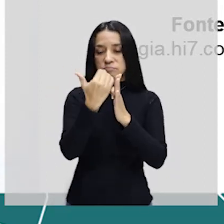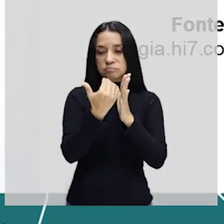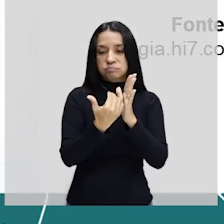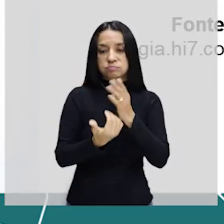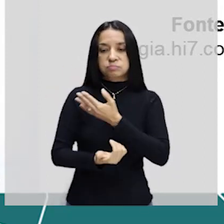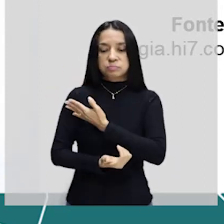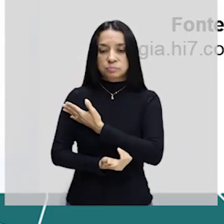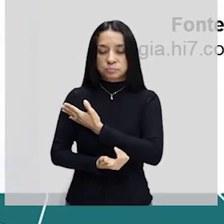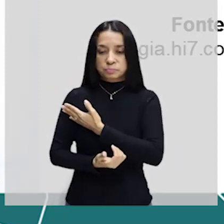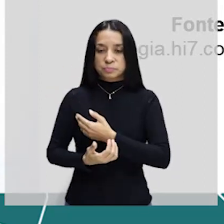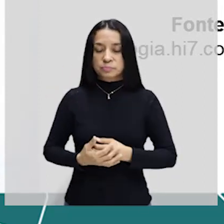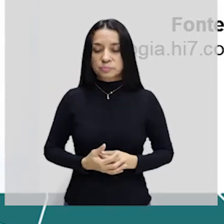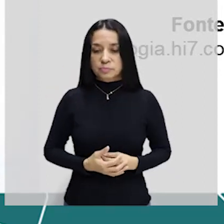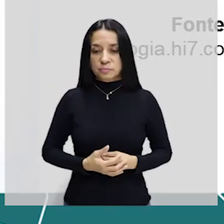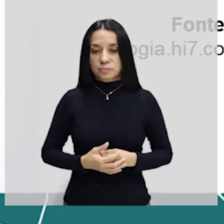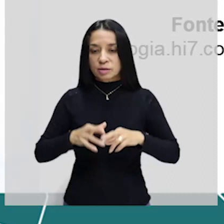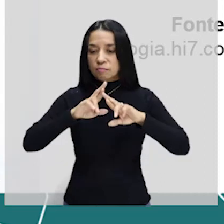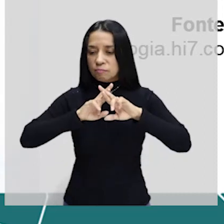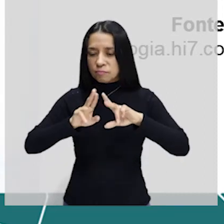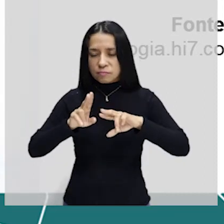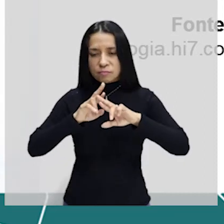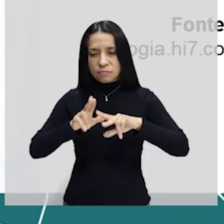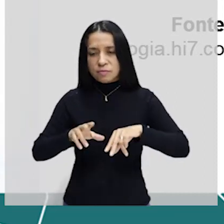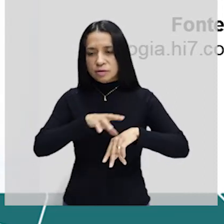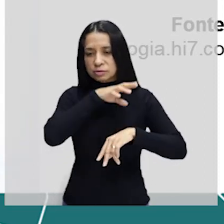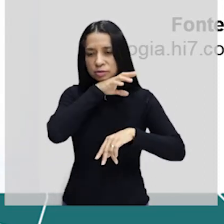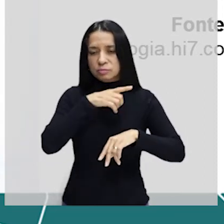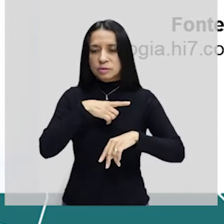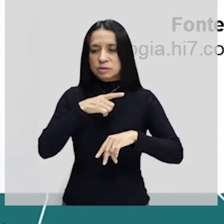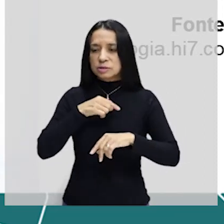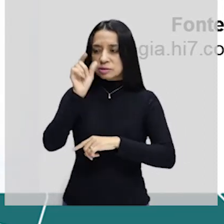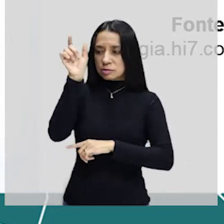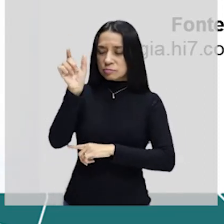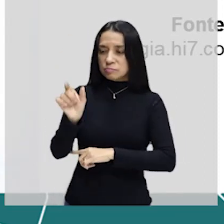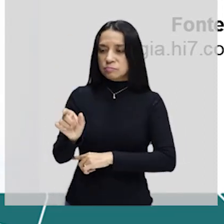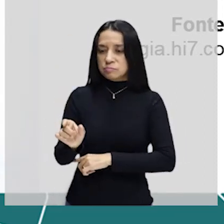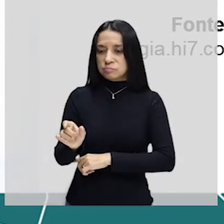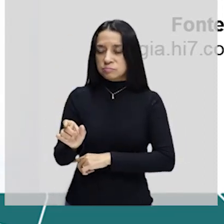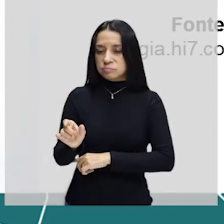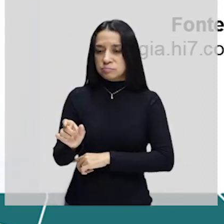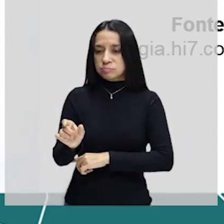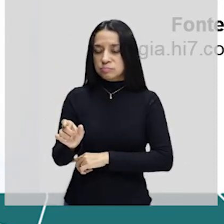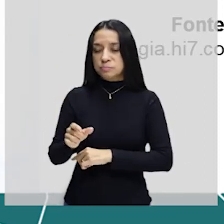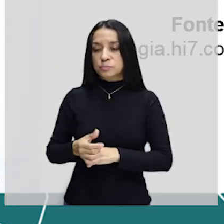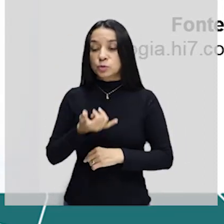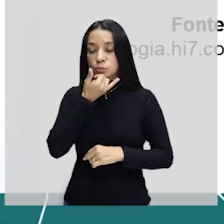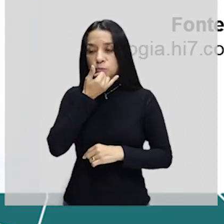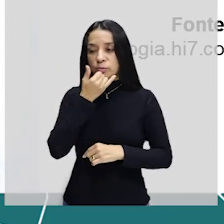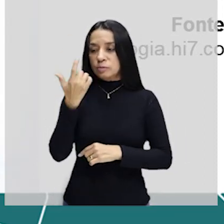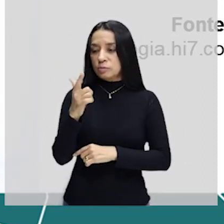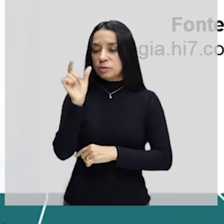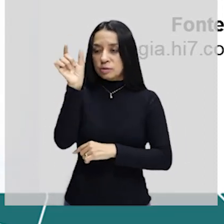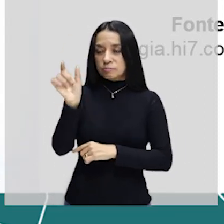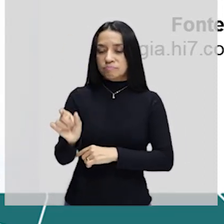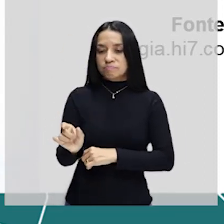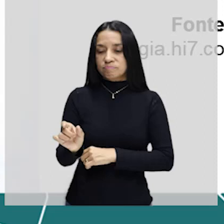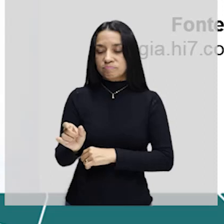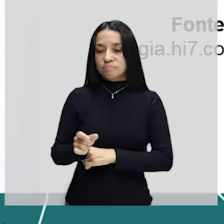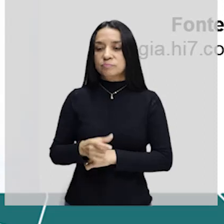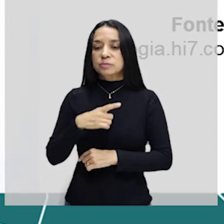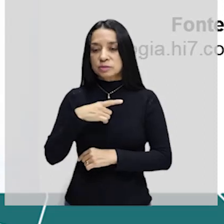vários animais invertebrados. Dentre esses animais invertebrados, né, eu tenho indivíduos que